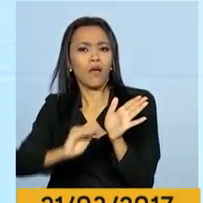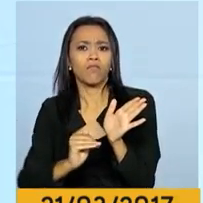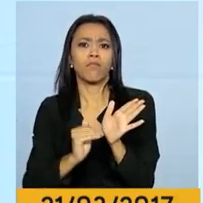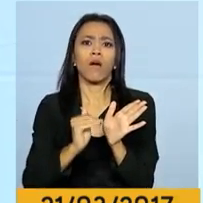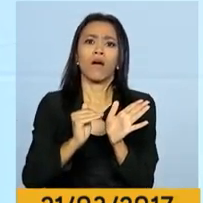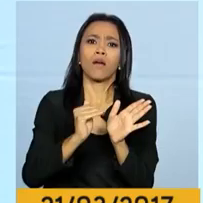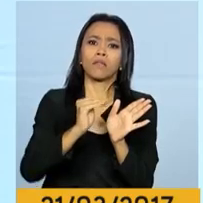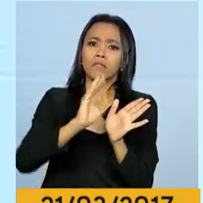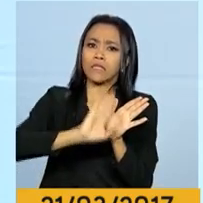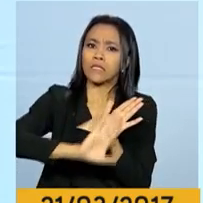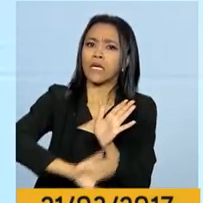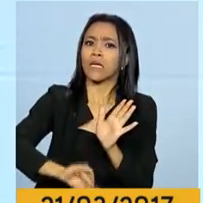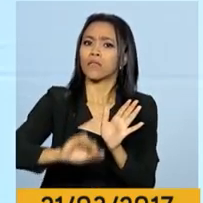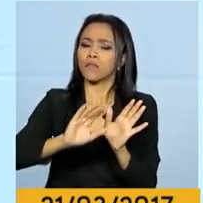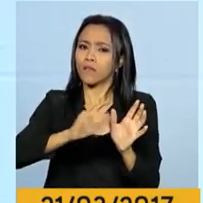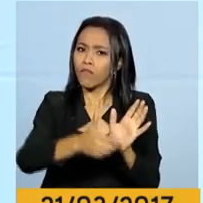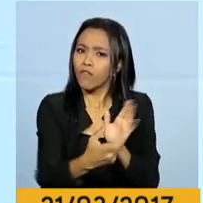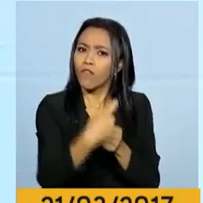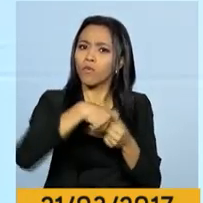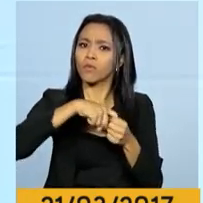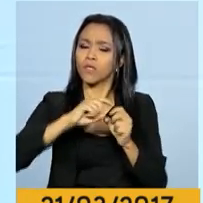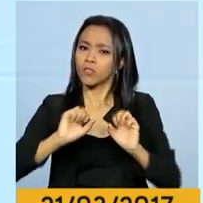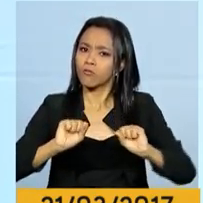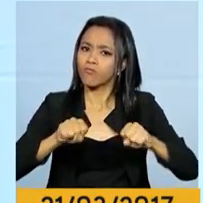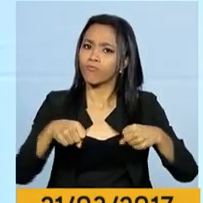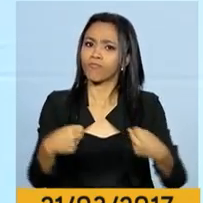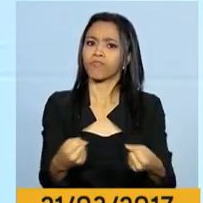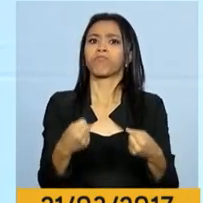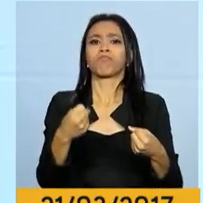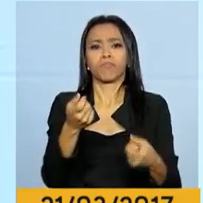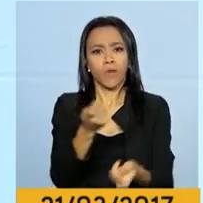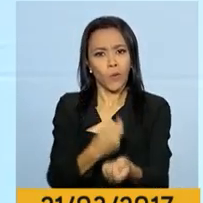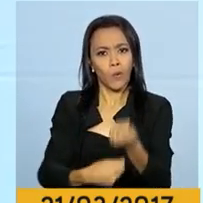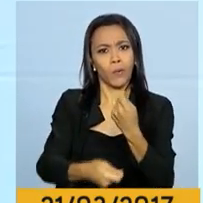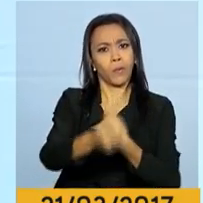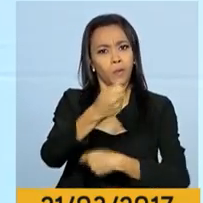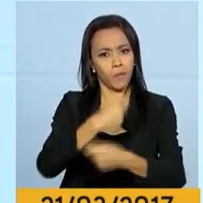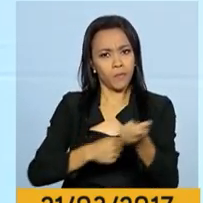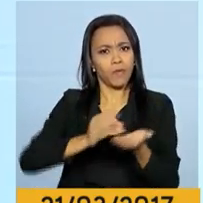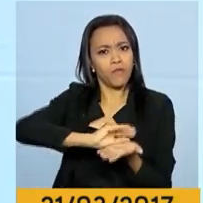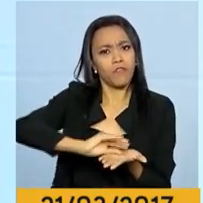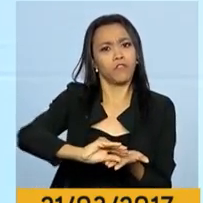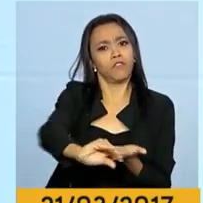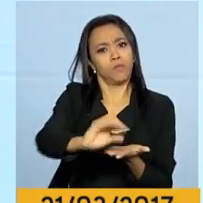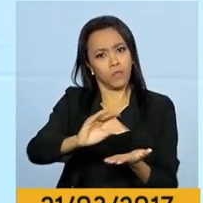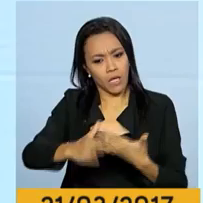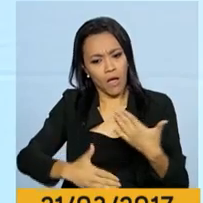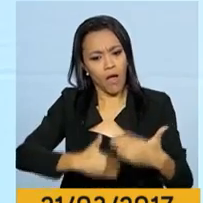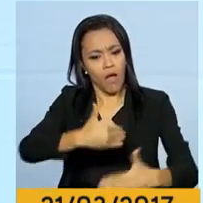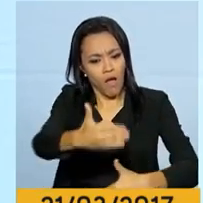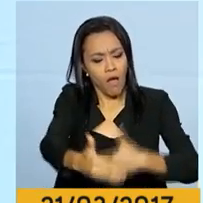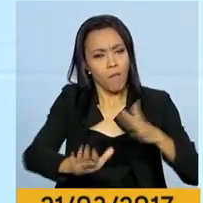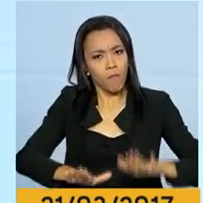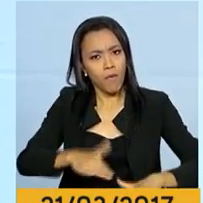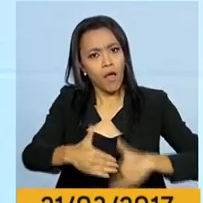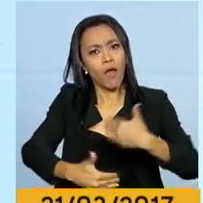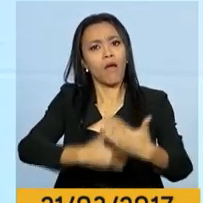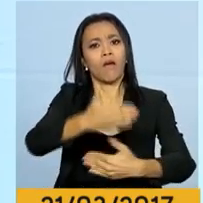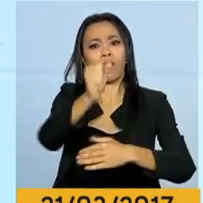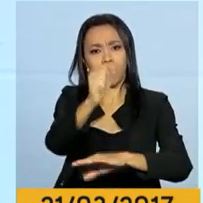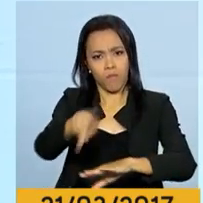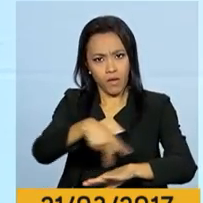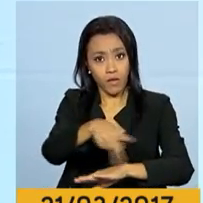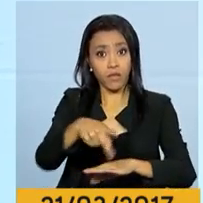aumentando a nossa possibilidade de voltarmos a ter um grau de investimento expressivo, isto significa, mais uma